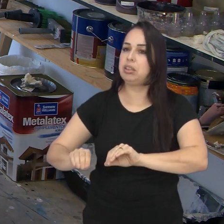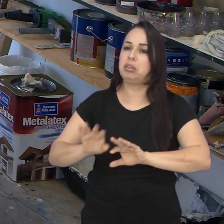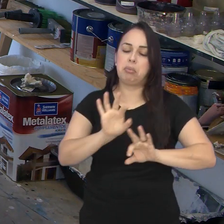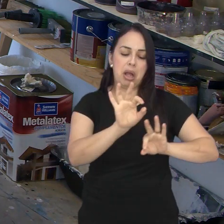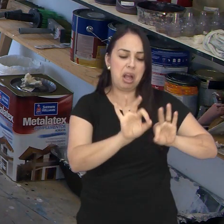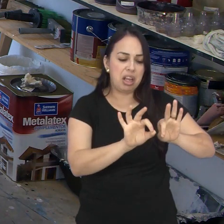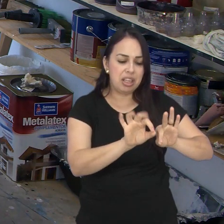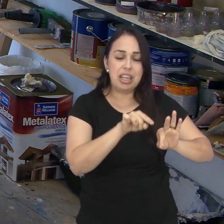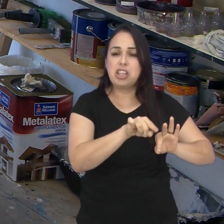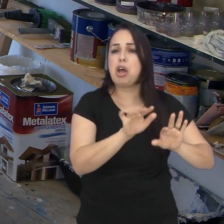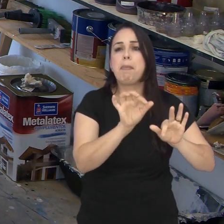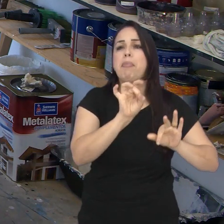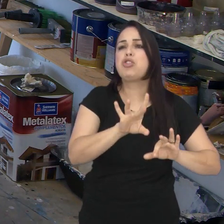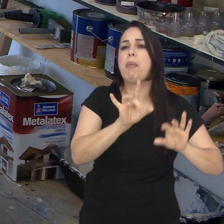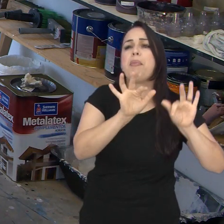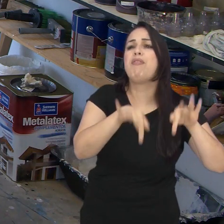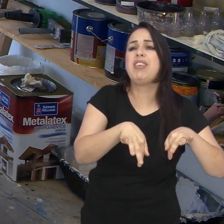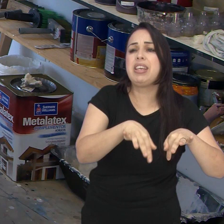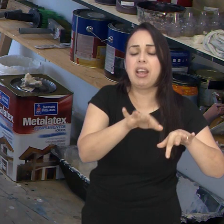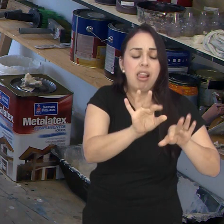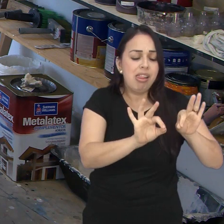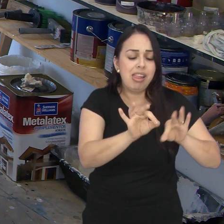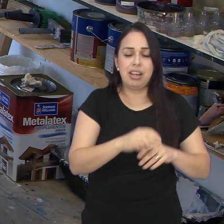uma finalização, alguma coisa.